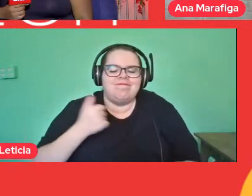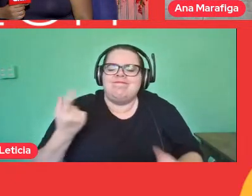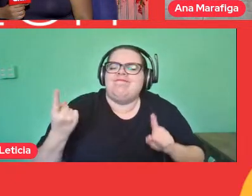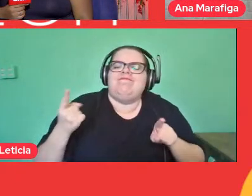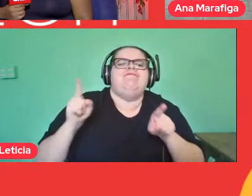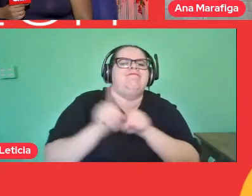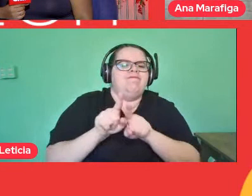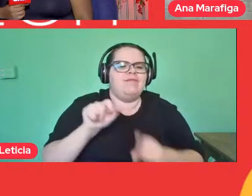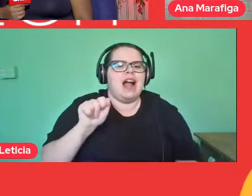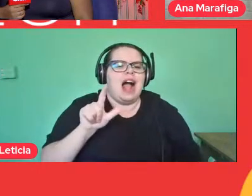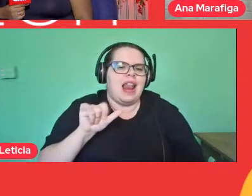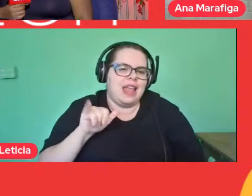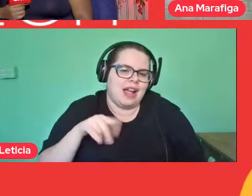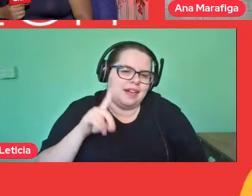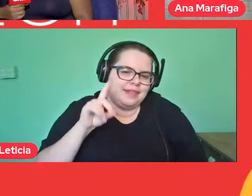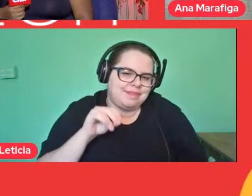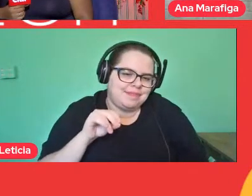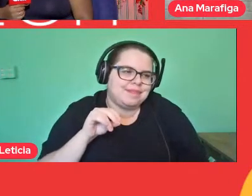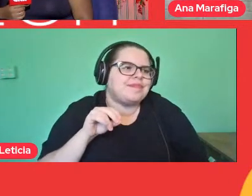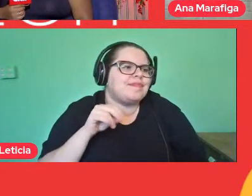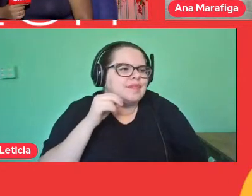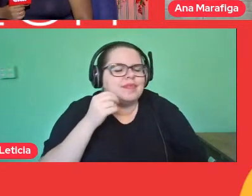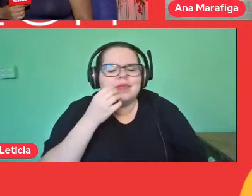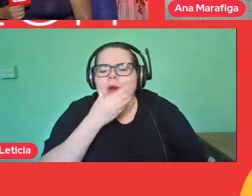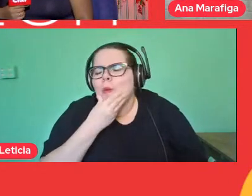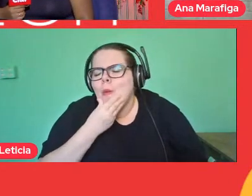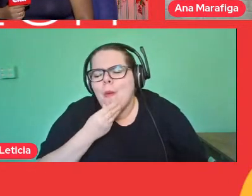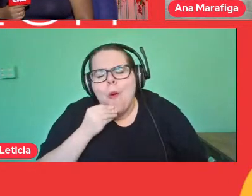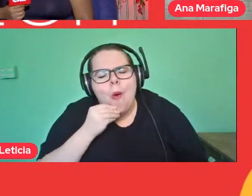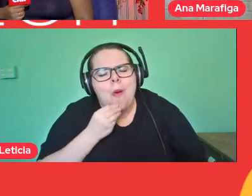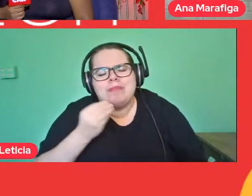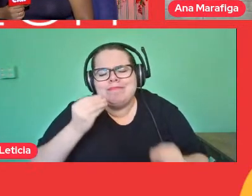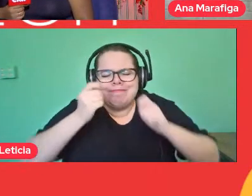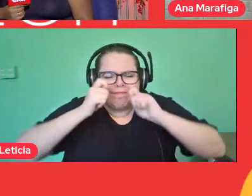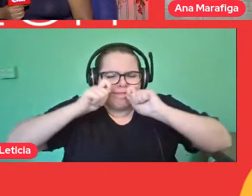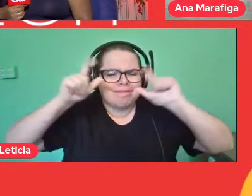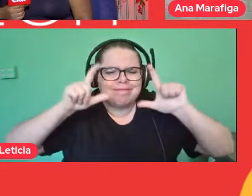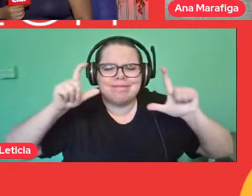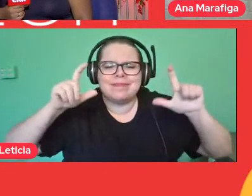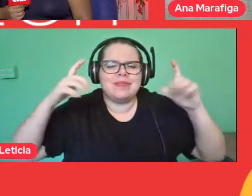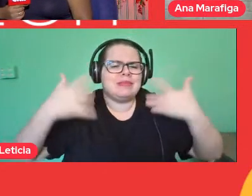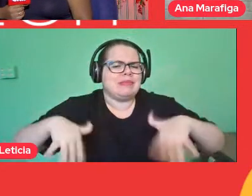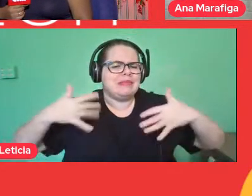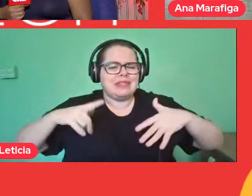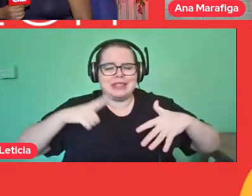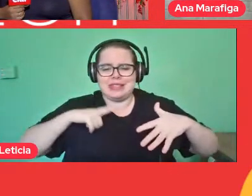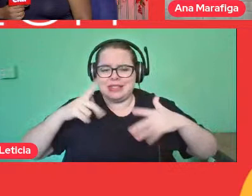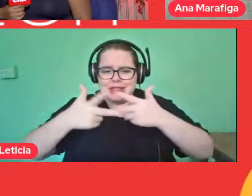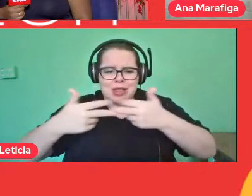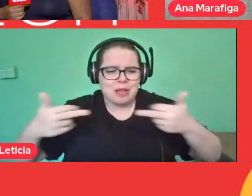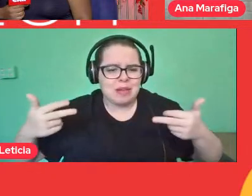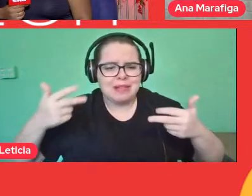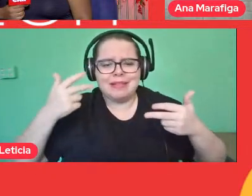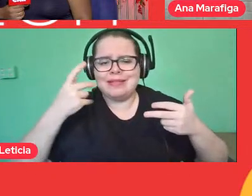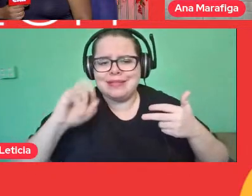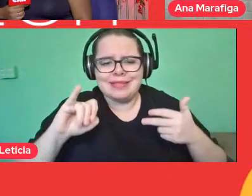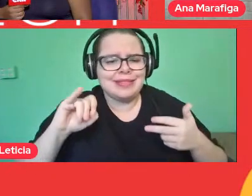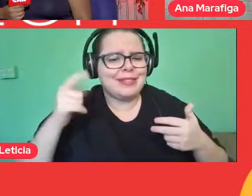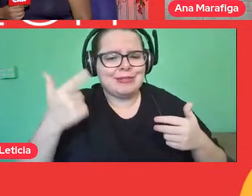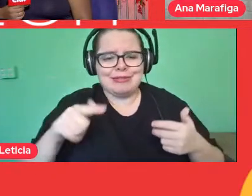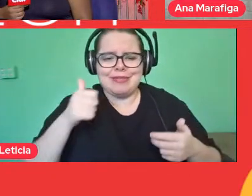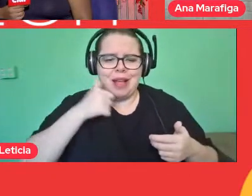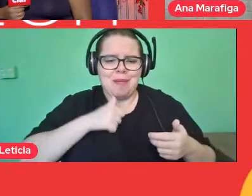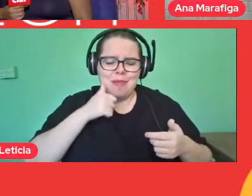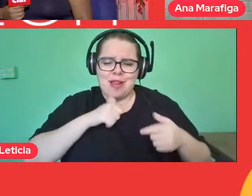aliado, ter um homem que desperta e que fala assim, cara, tem algo que se eu não tivesse uma mulher na